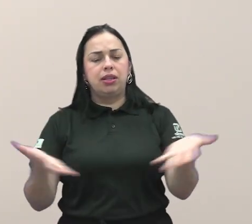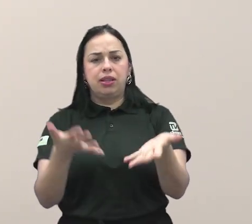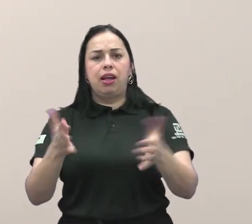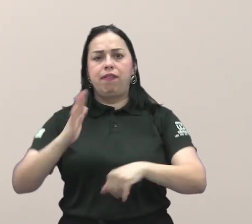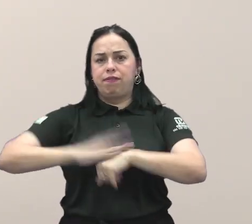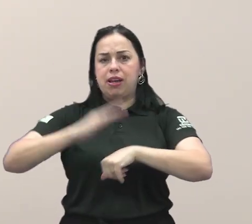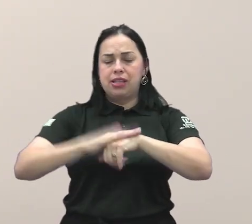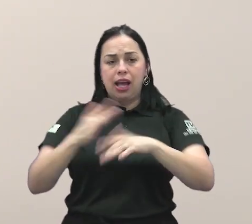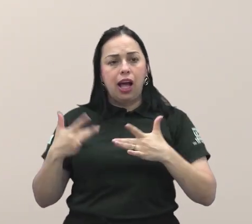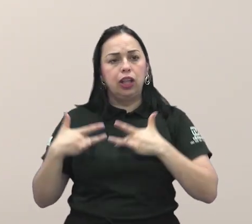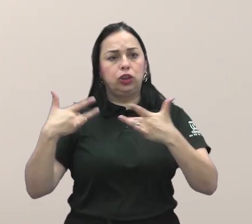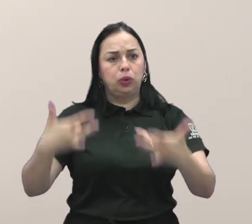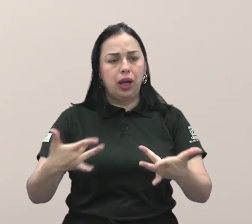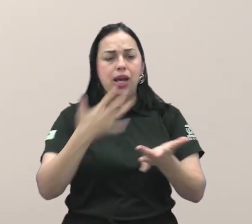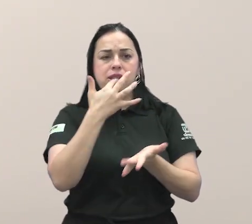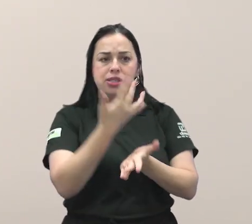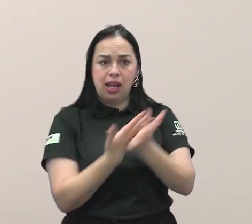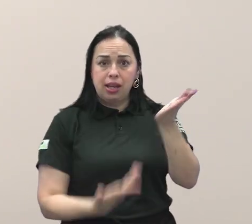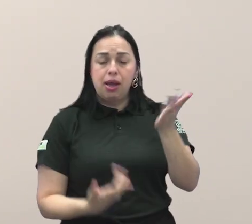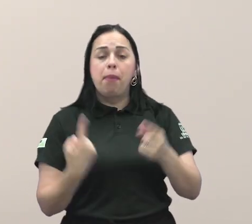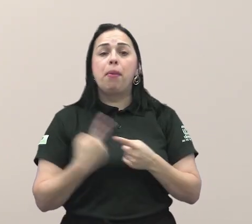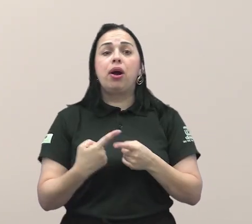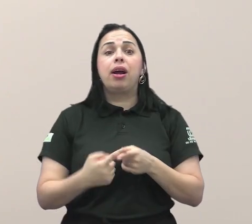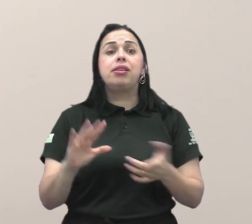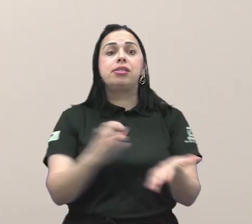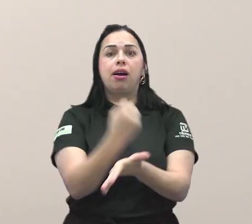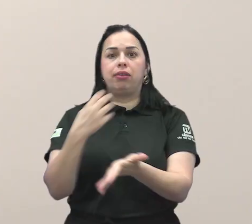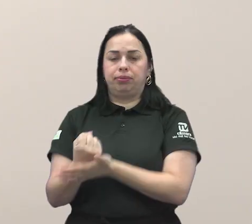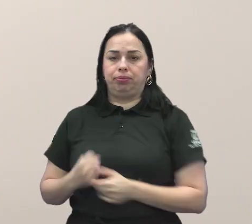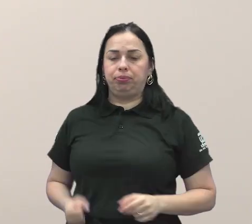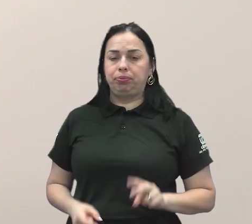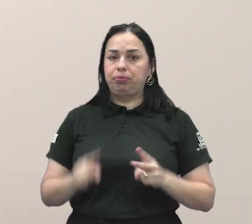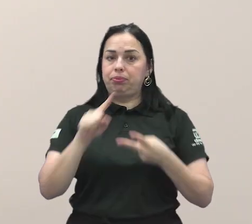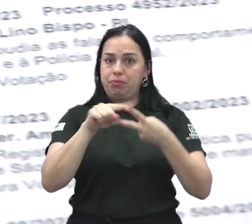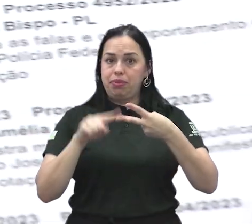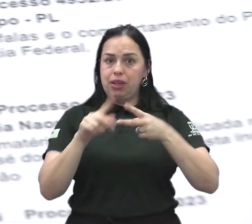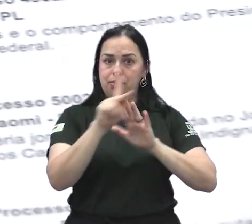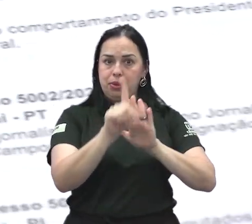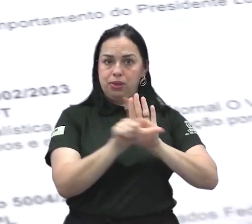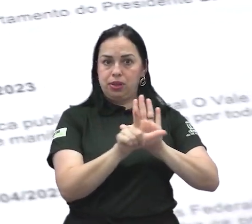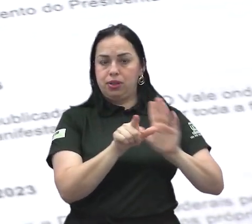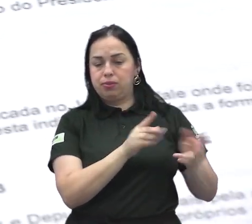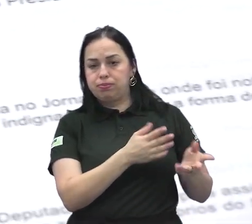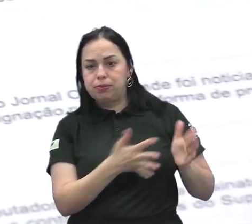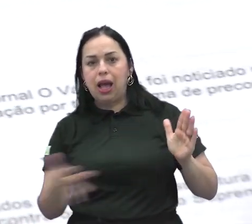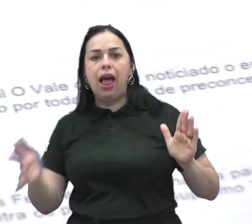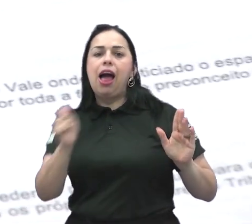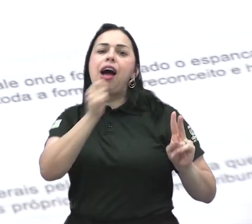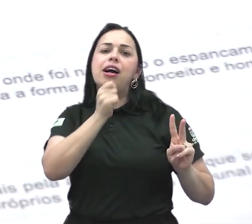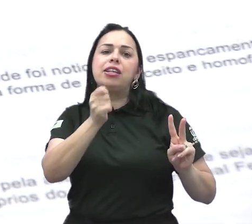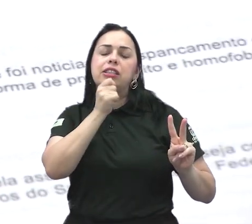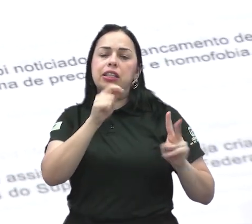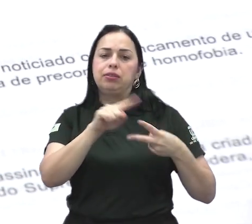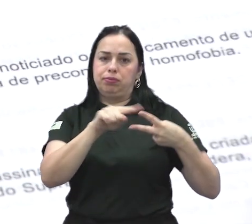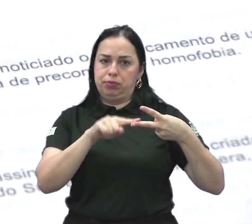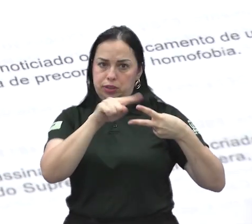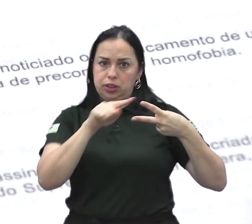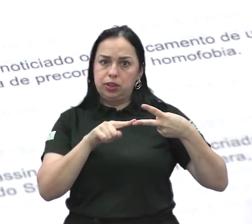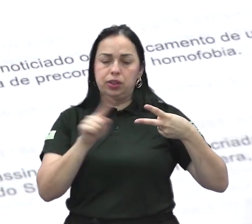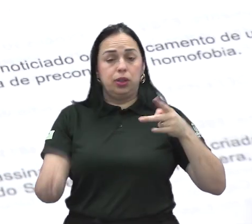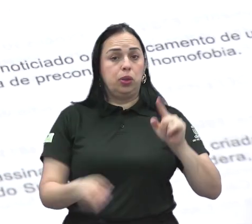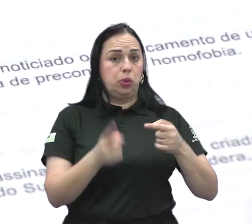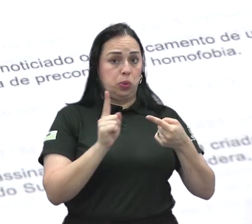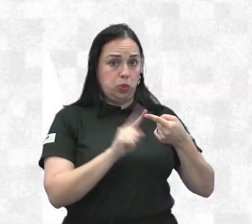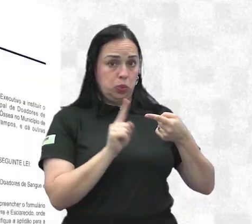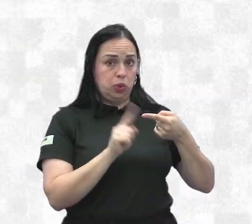a incentivar a população a fazer a doação de sangue, porque salva vidas. 2 projetos em tramitação no Legislativo tratam